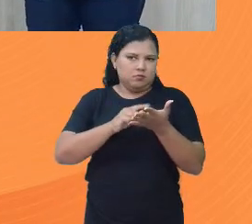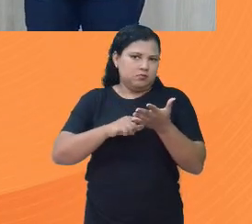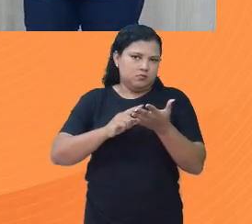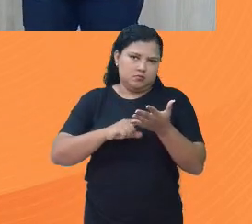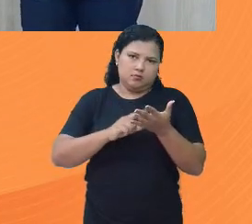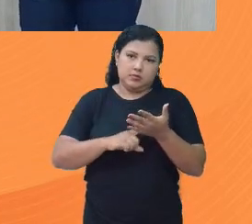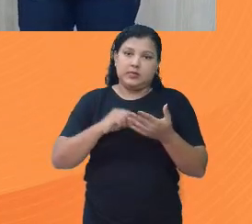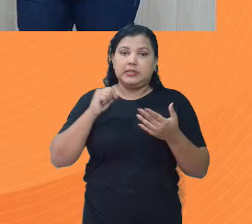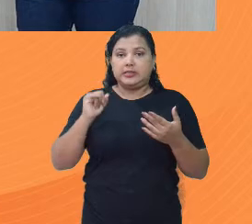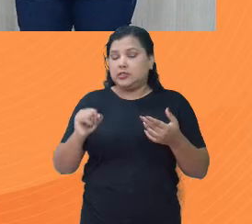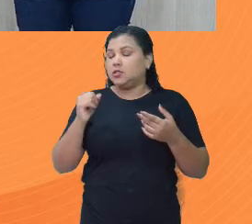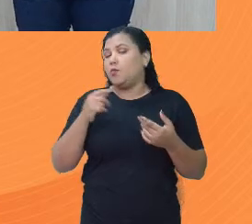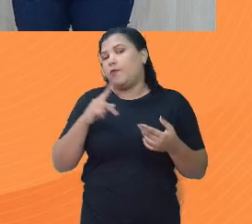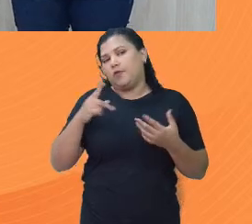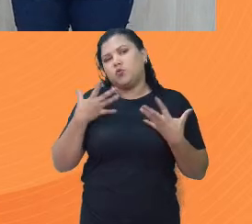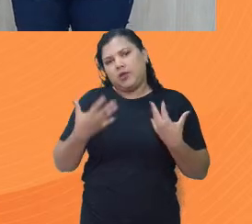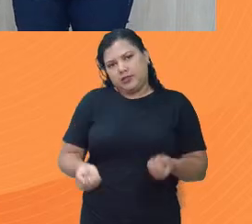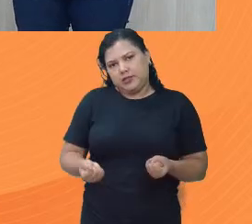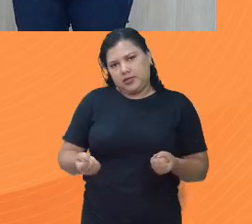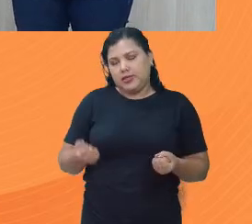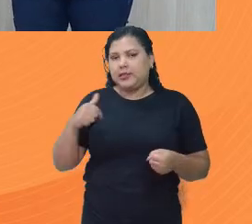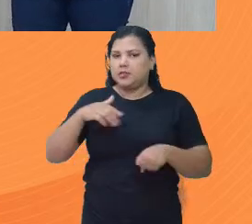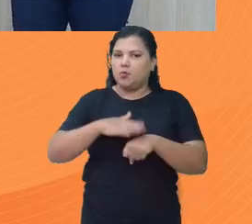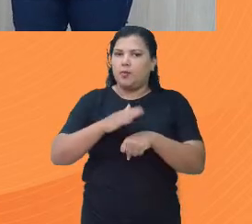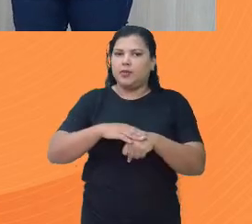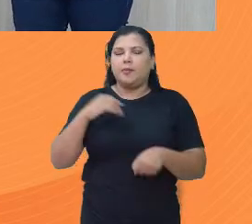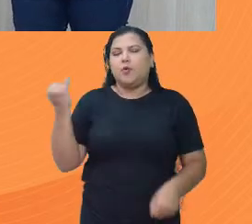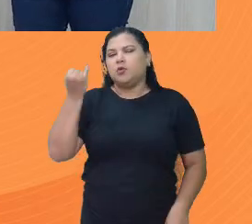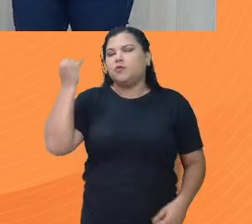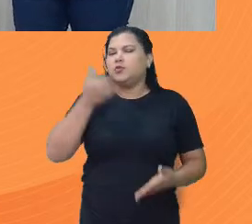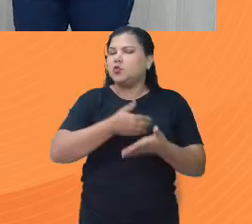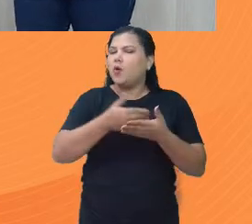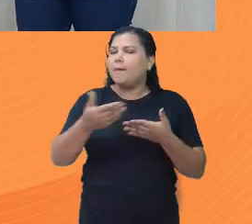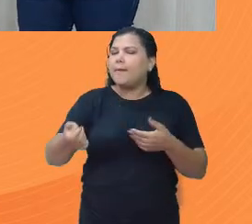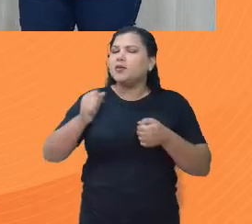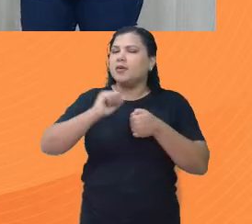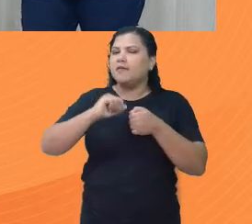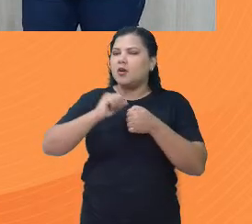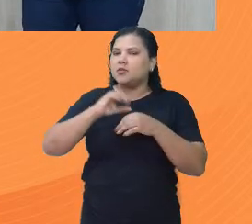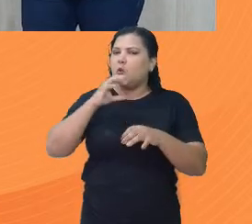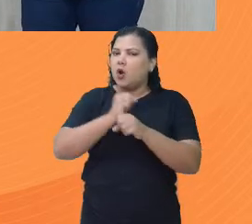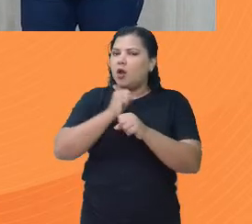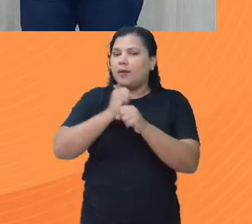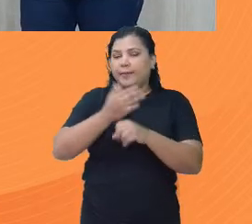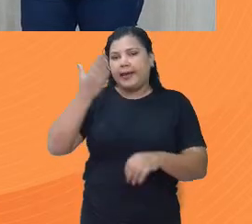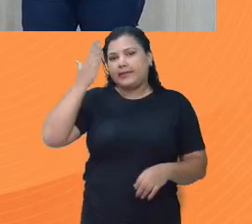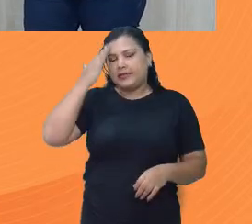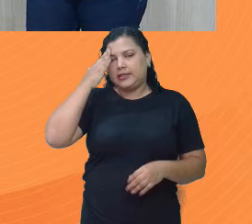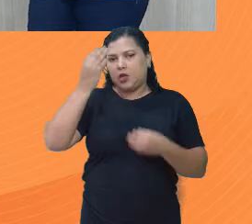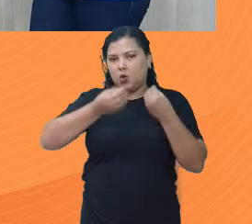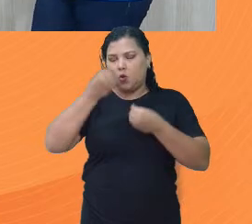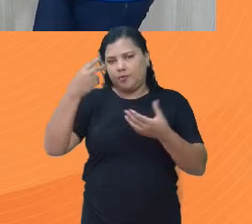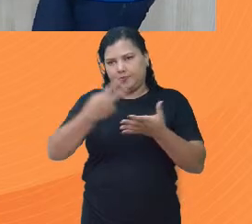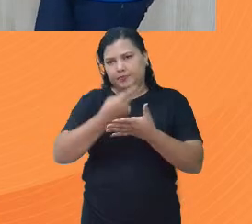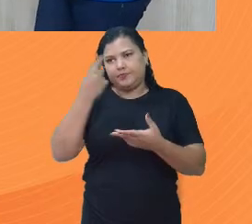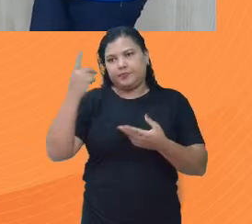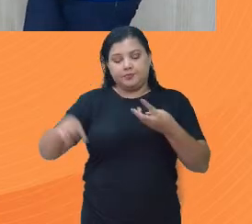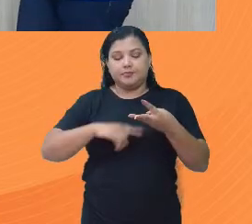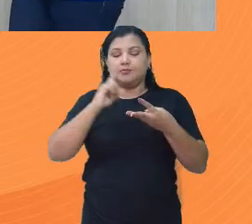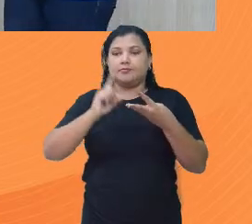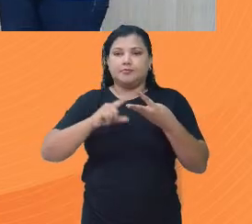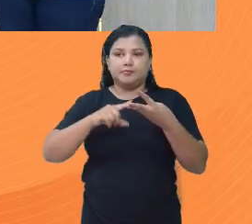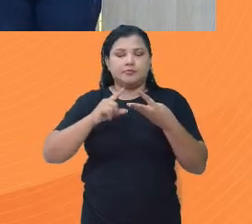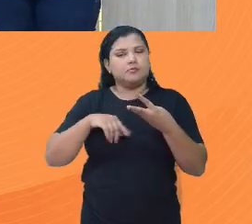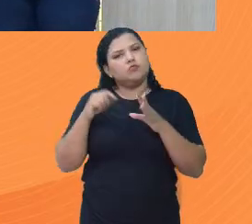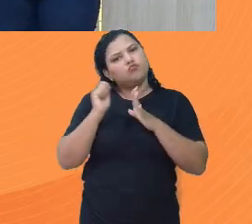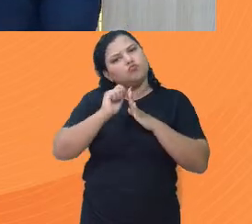não ser que o professor permita. Nesse momento é importante que vocês comecem a fazer o cálculo para entender aquilo ali, tá certo? E